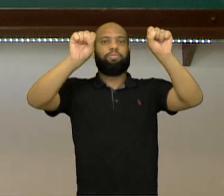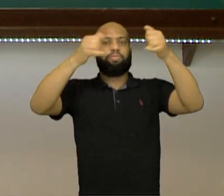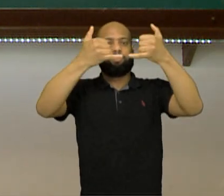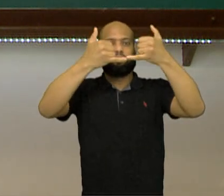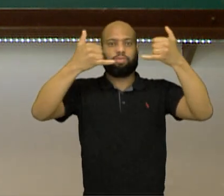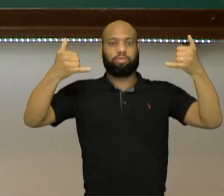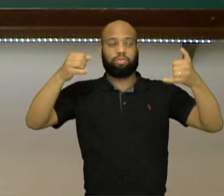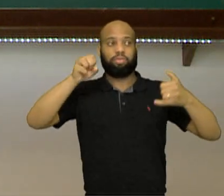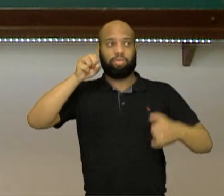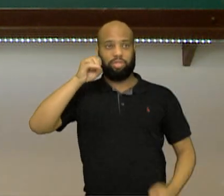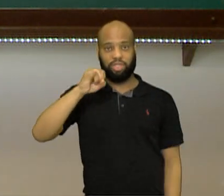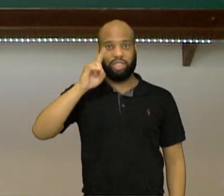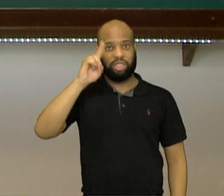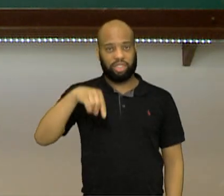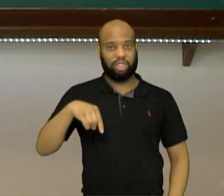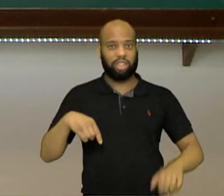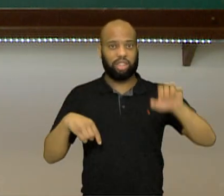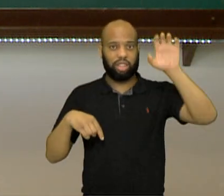desde que seja no mesmo cabo,